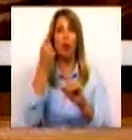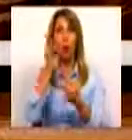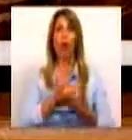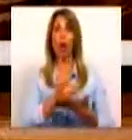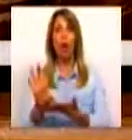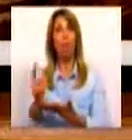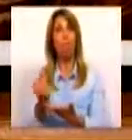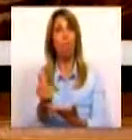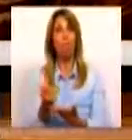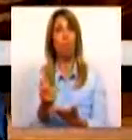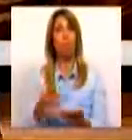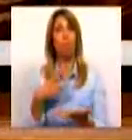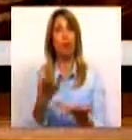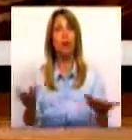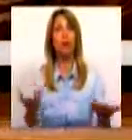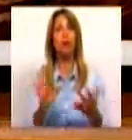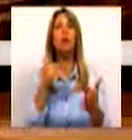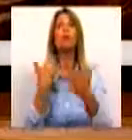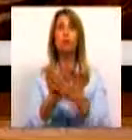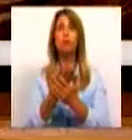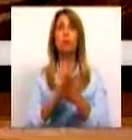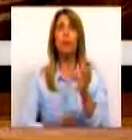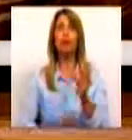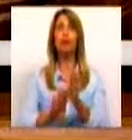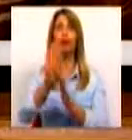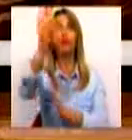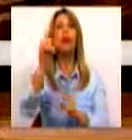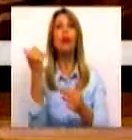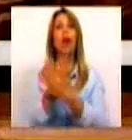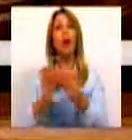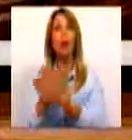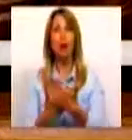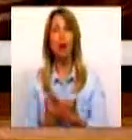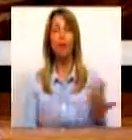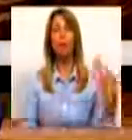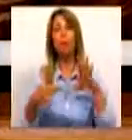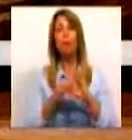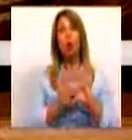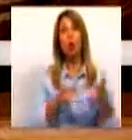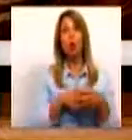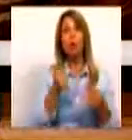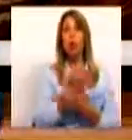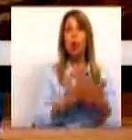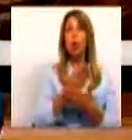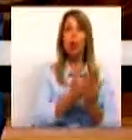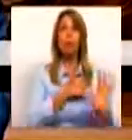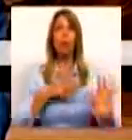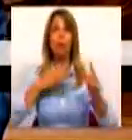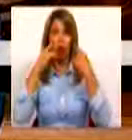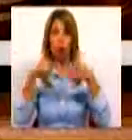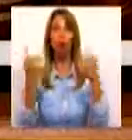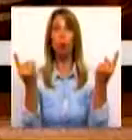capitalização, proporciona o crescimento da economia. A correlação entre os agentes económicos e as entidades